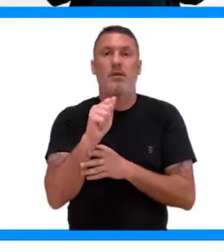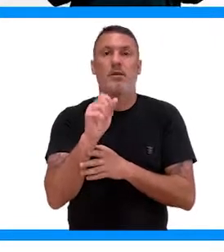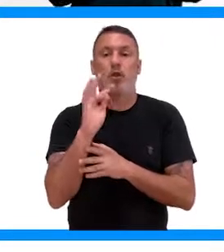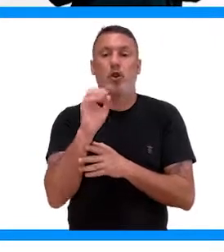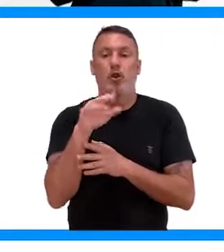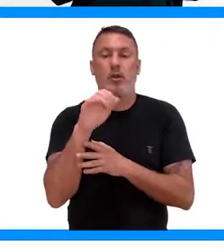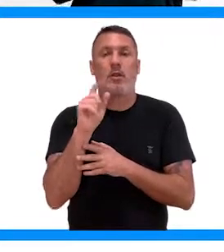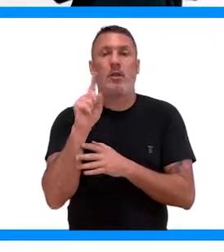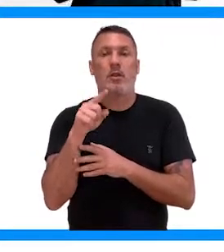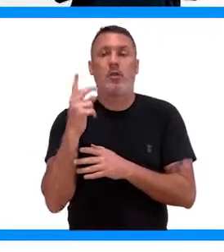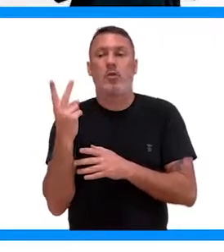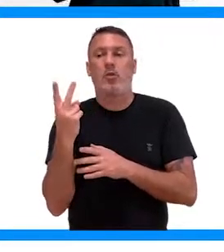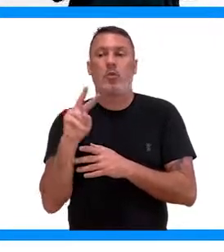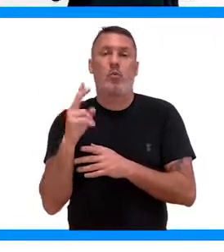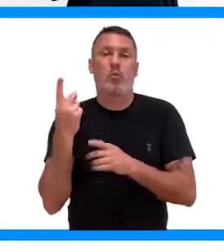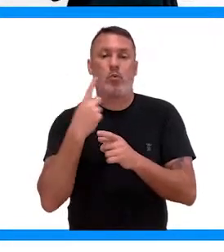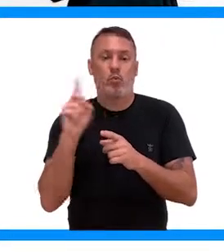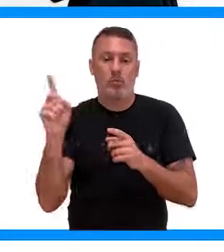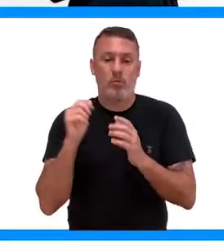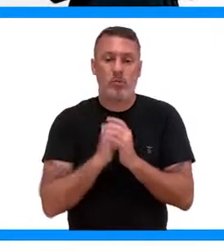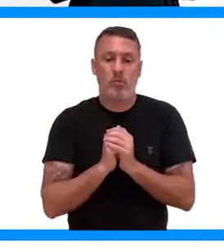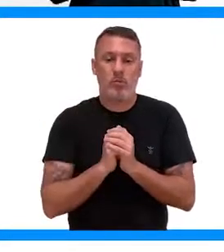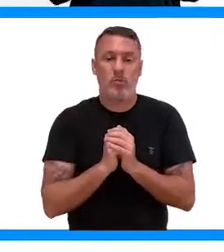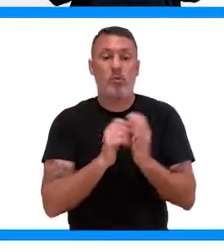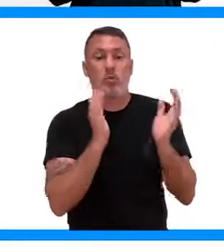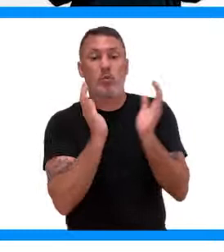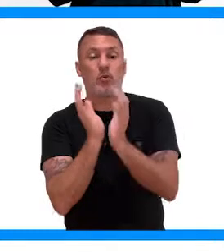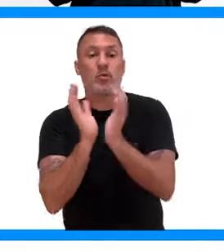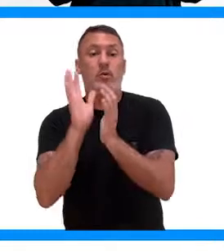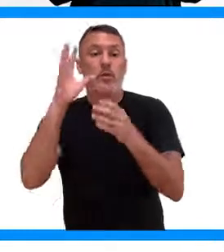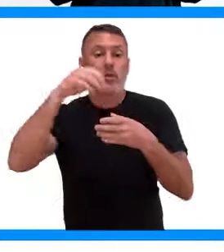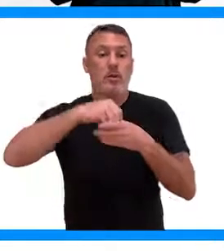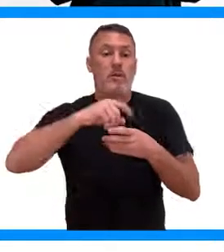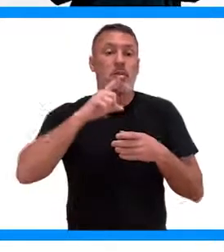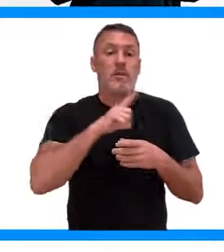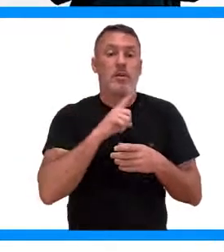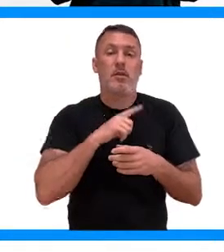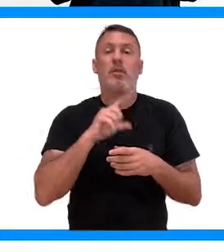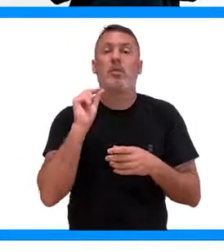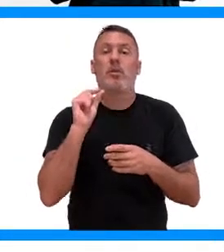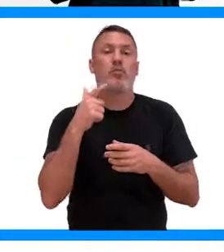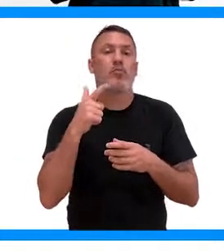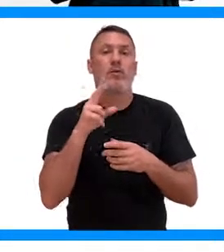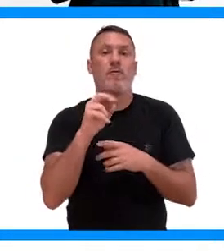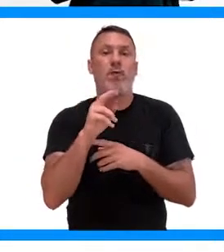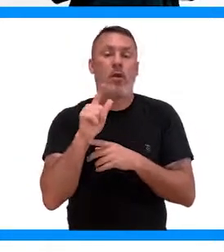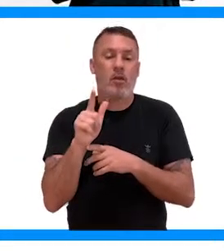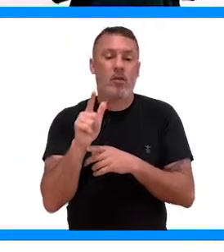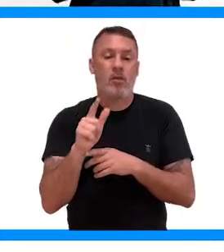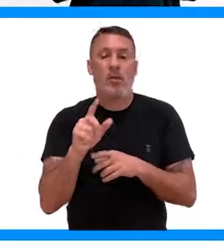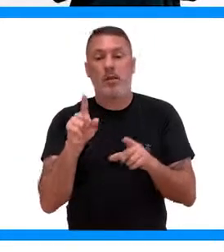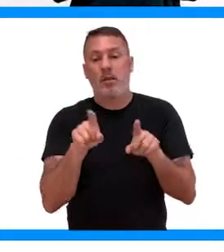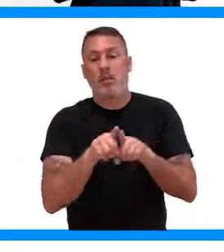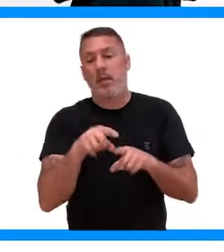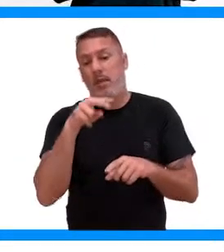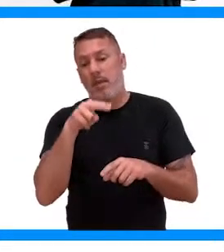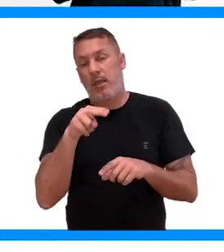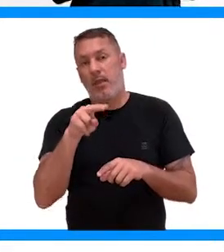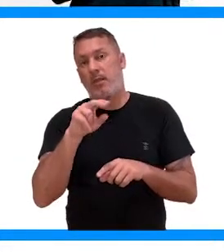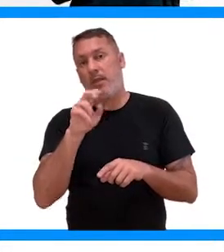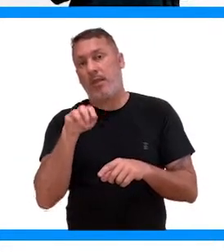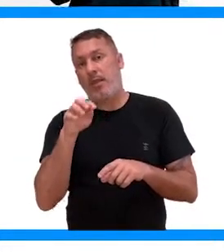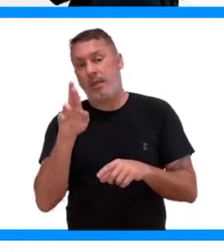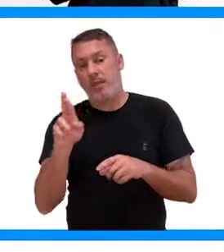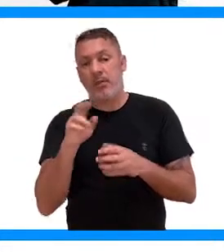tônica é a penúltima. Bien? As llanas serão acentuadas se não acabam em vocal, em